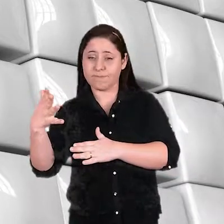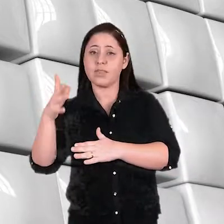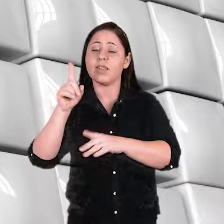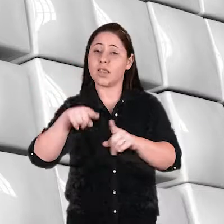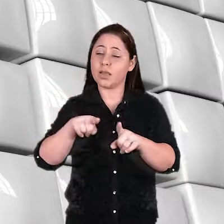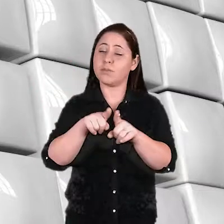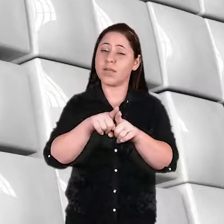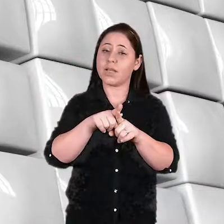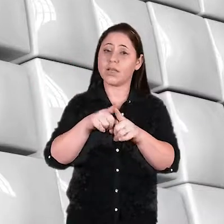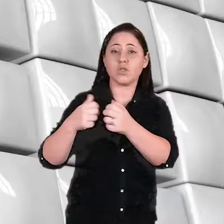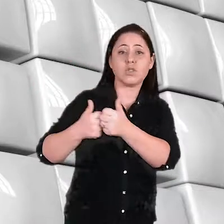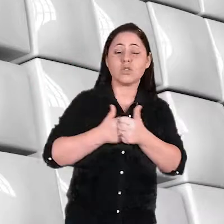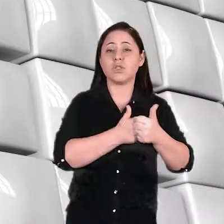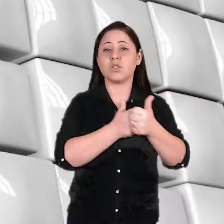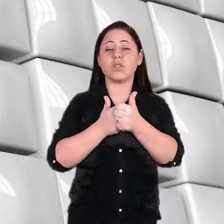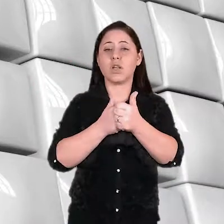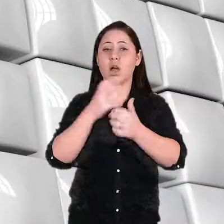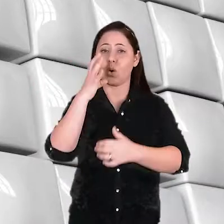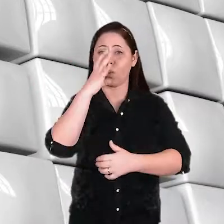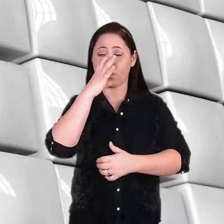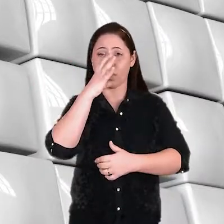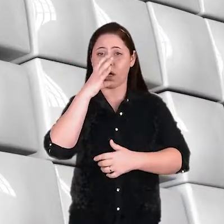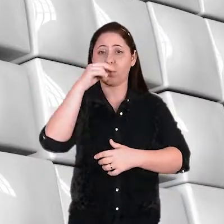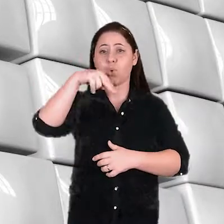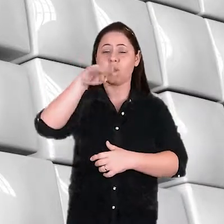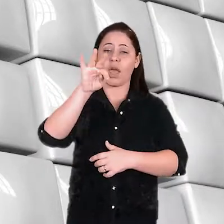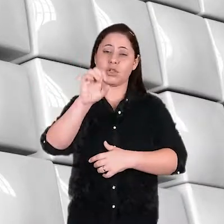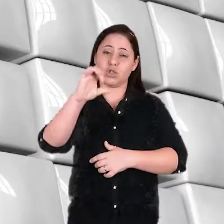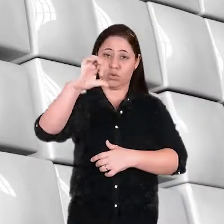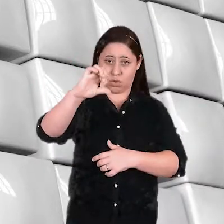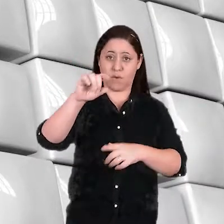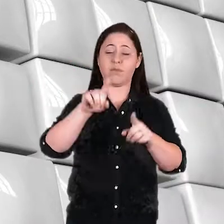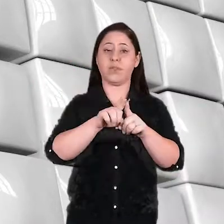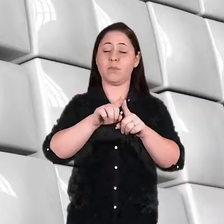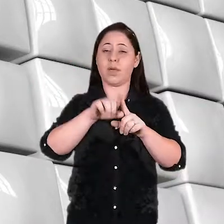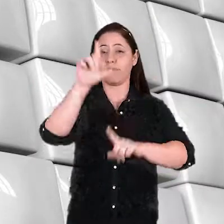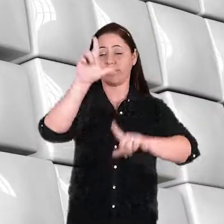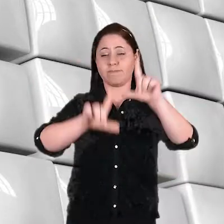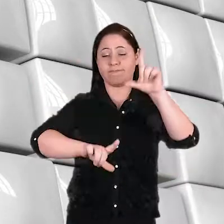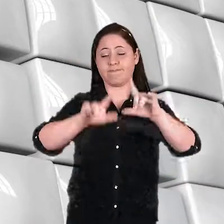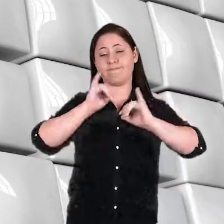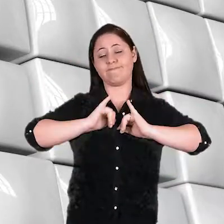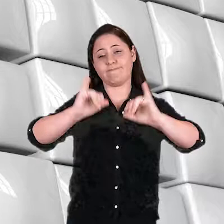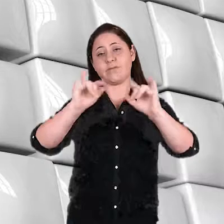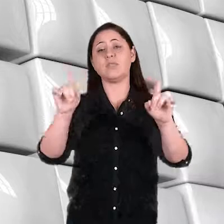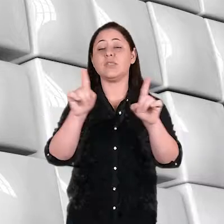agora em sua tela. Siga acompanhando aqui no canal 9 da NET a nossa